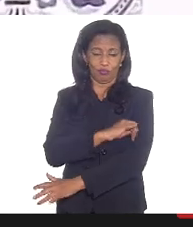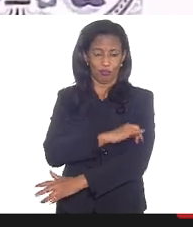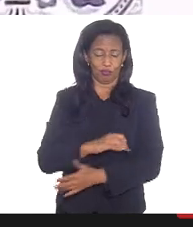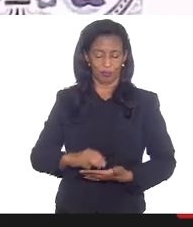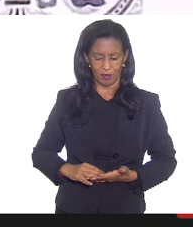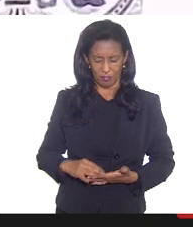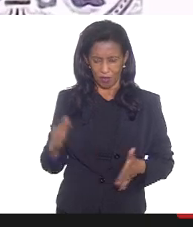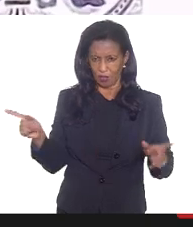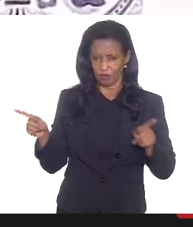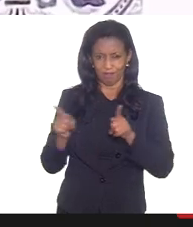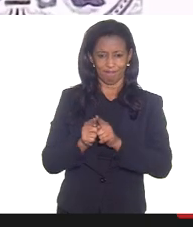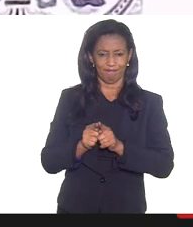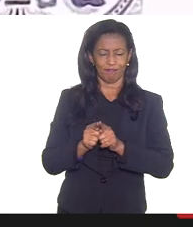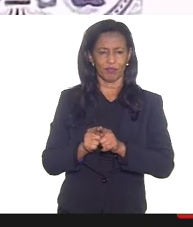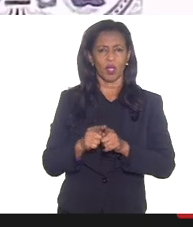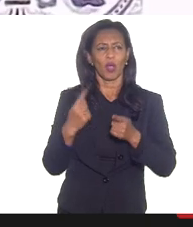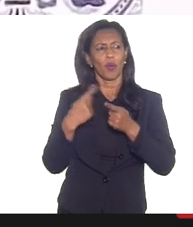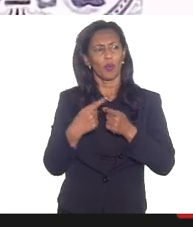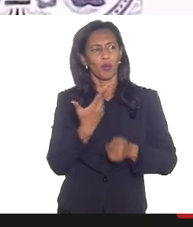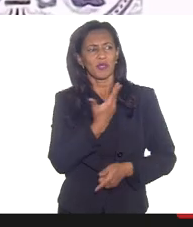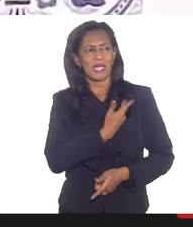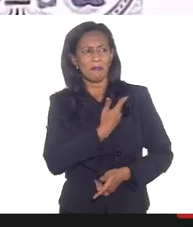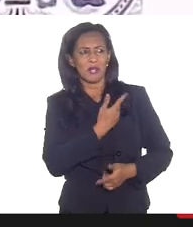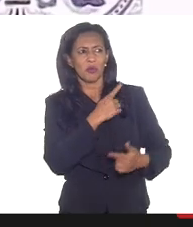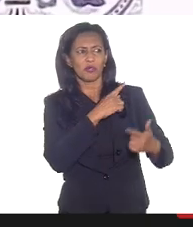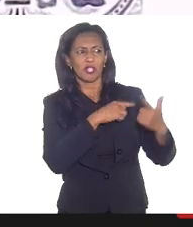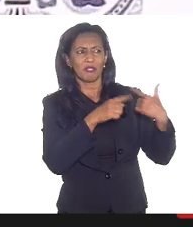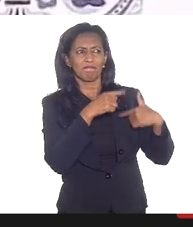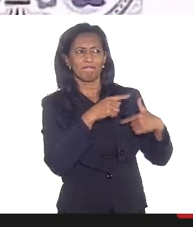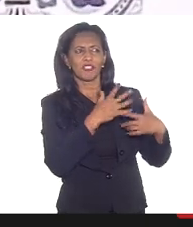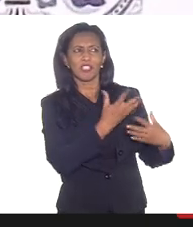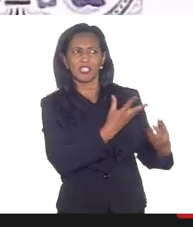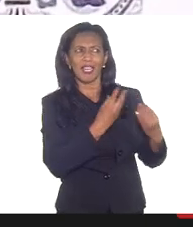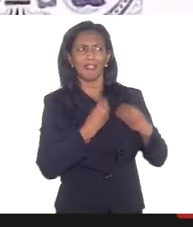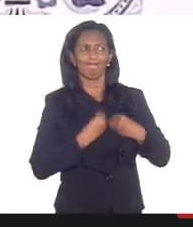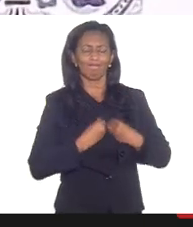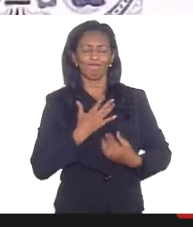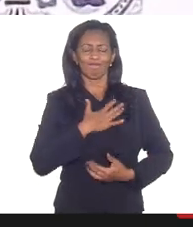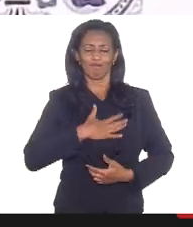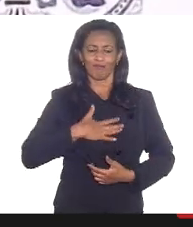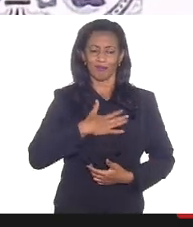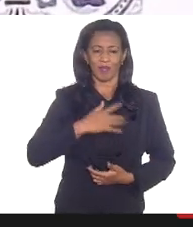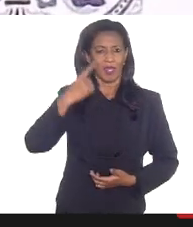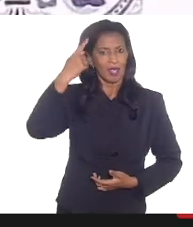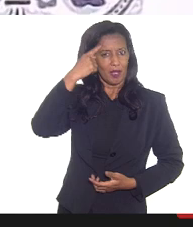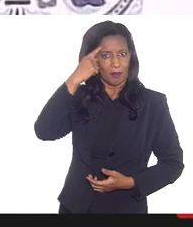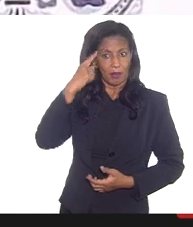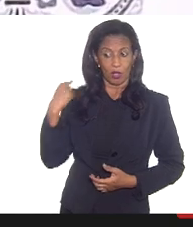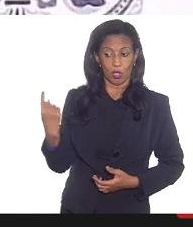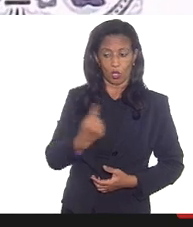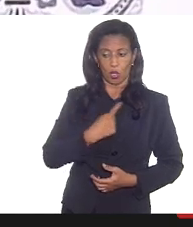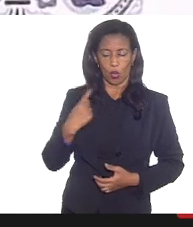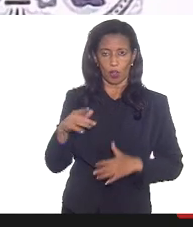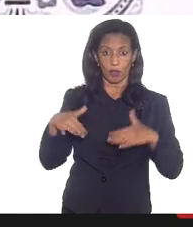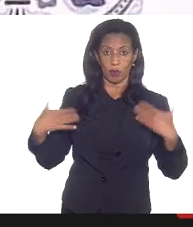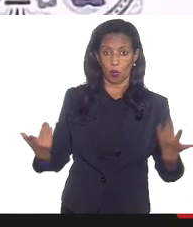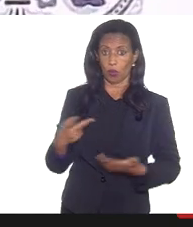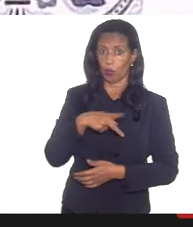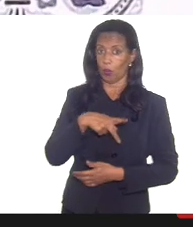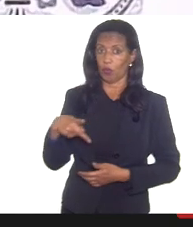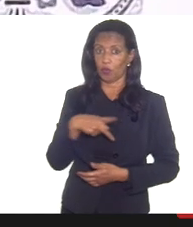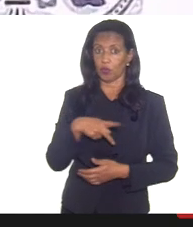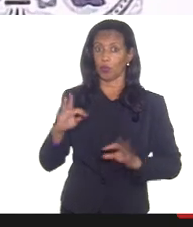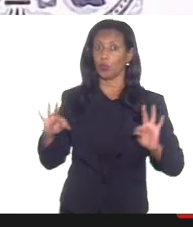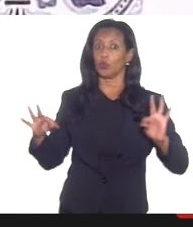ser breve, porque a fala de vários colegas também já me contemplaram, assim, né? Eu penso que nós, enquanto professores, e nós todos